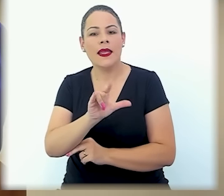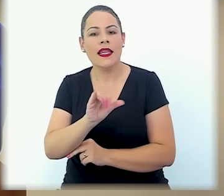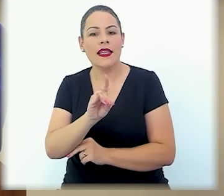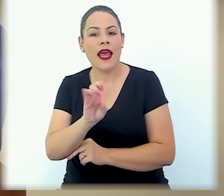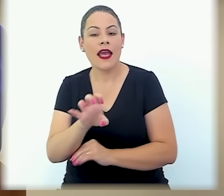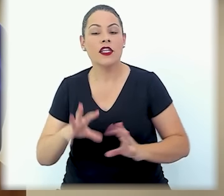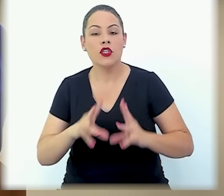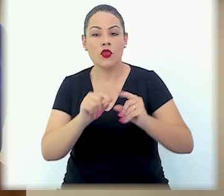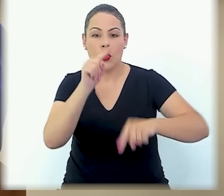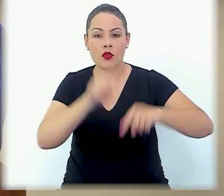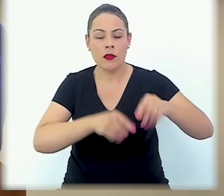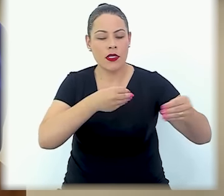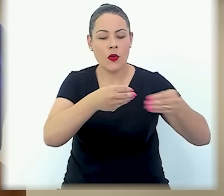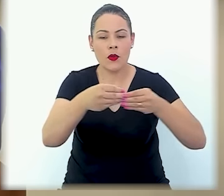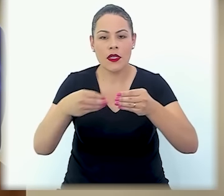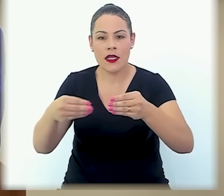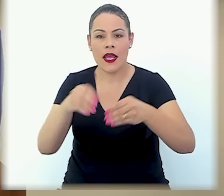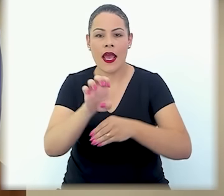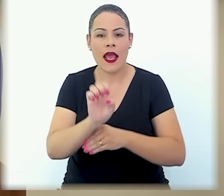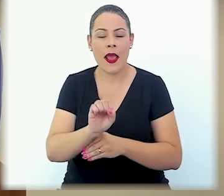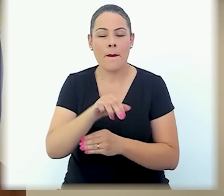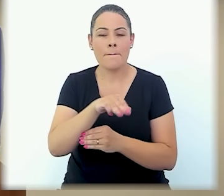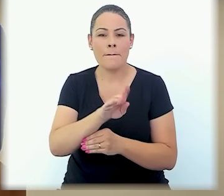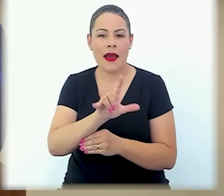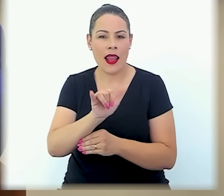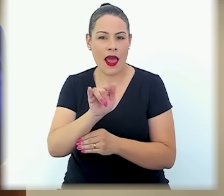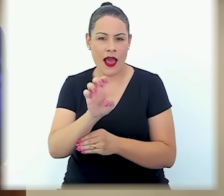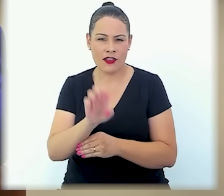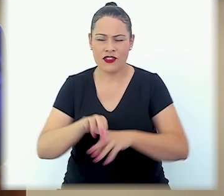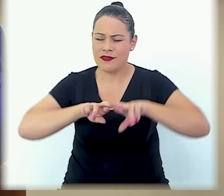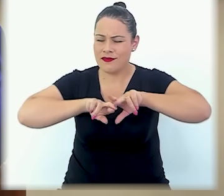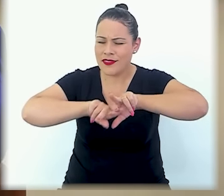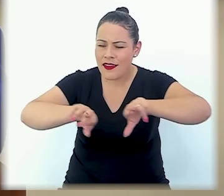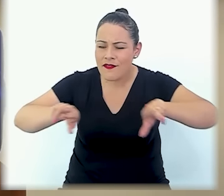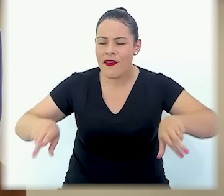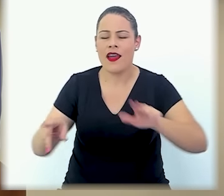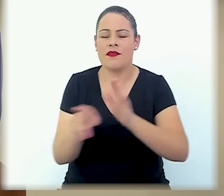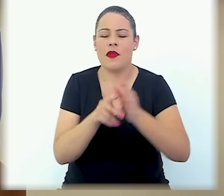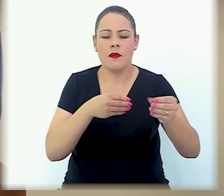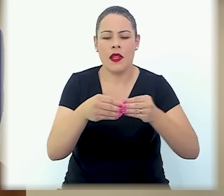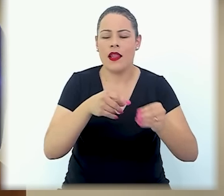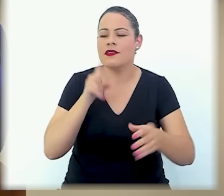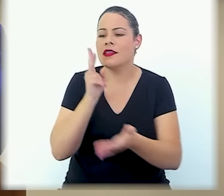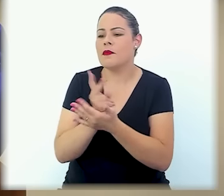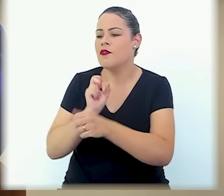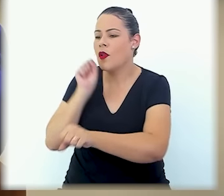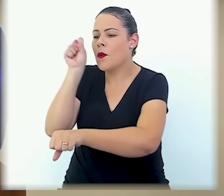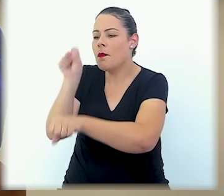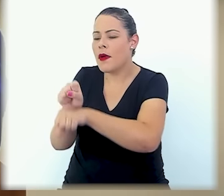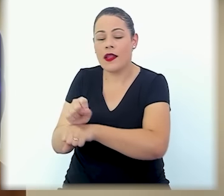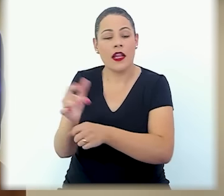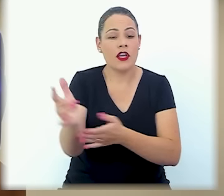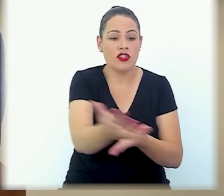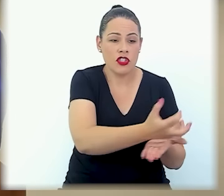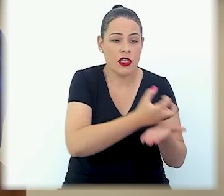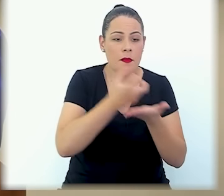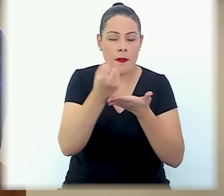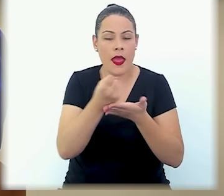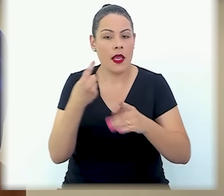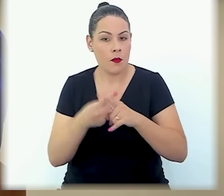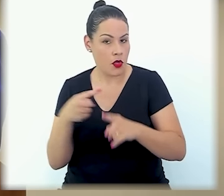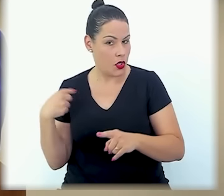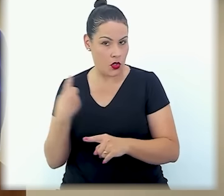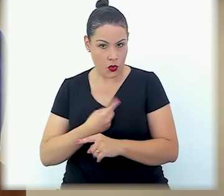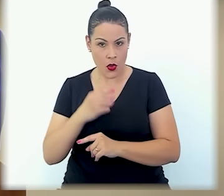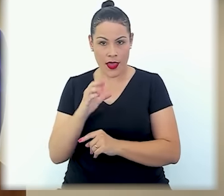temos muitas embalagens hoje nas nossas organizações, catadores, que ficam paradas. Nós coletamos, porque nós,